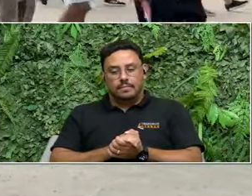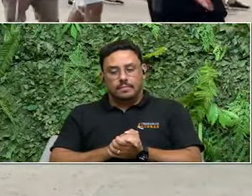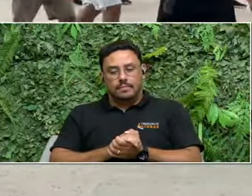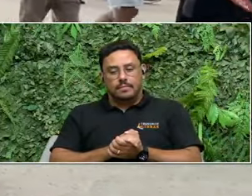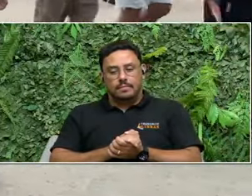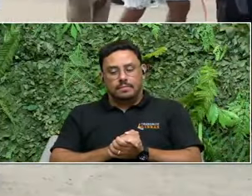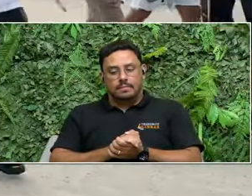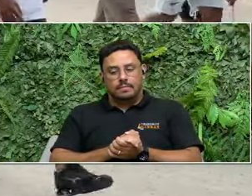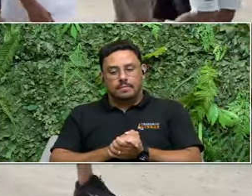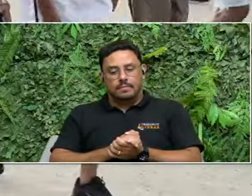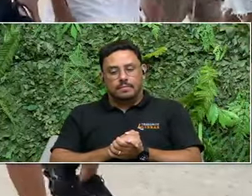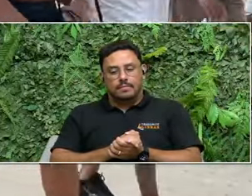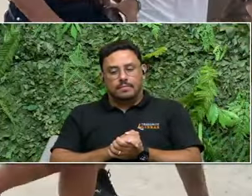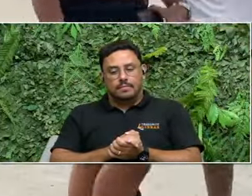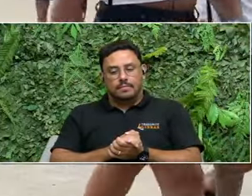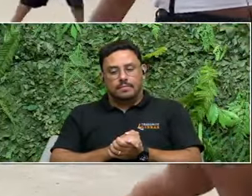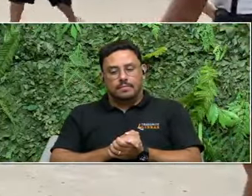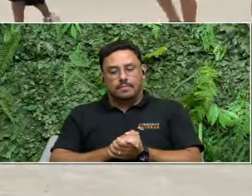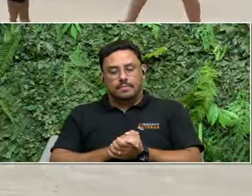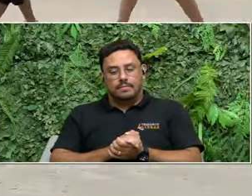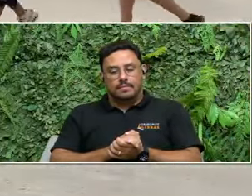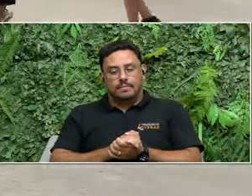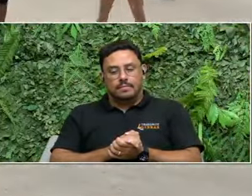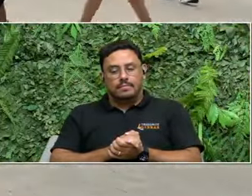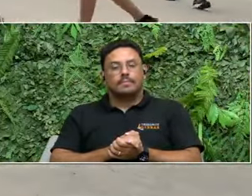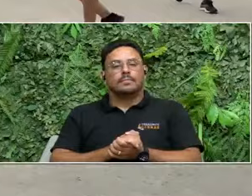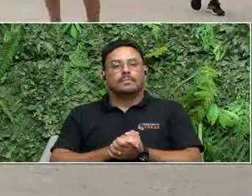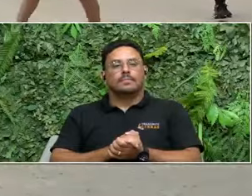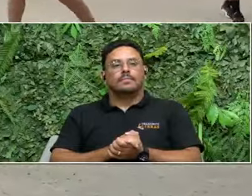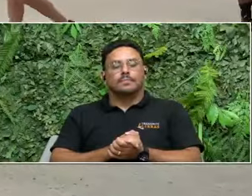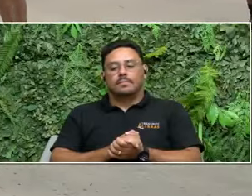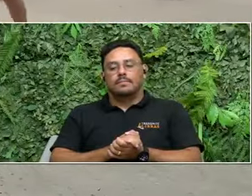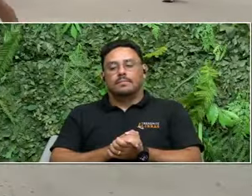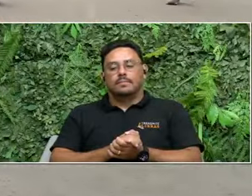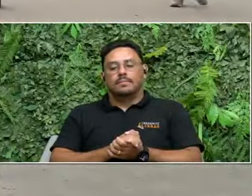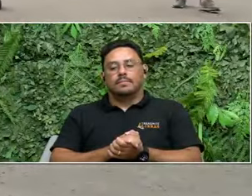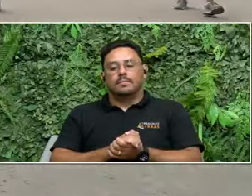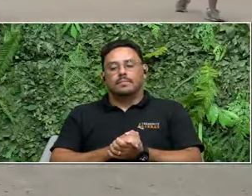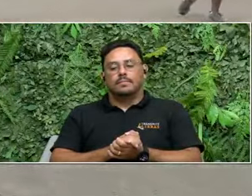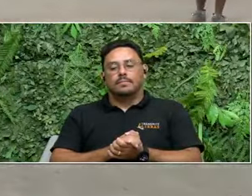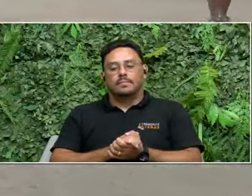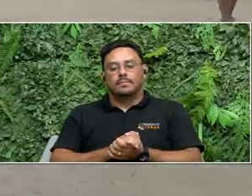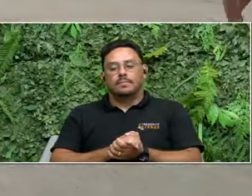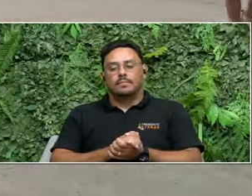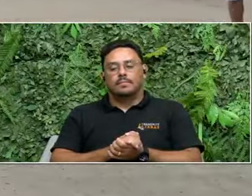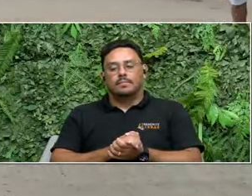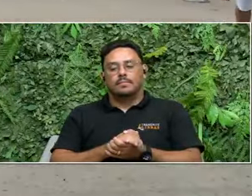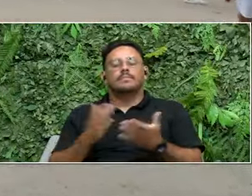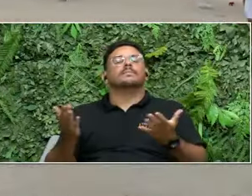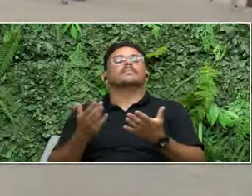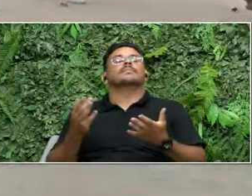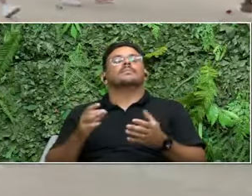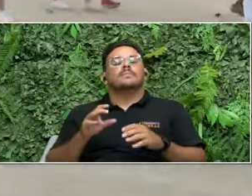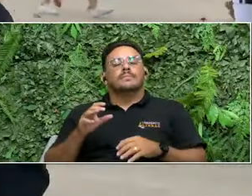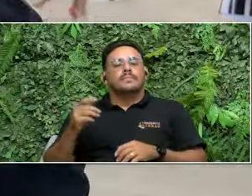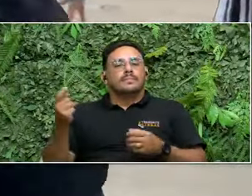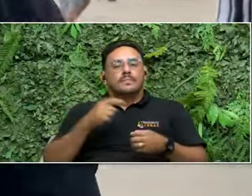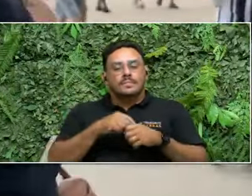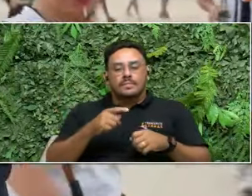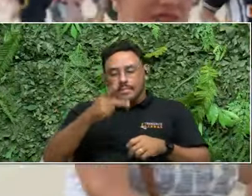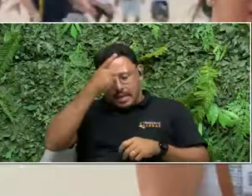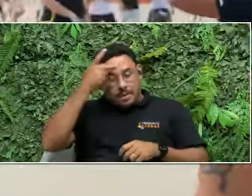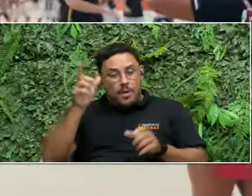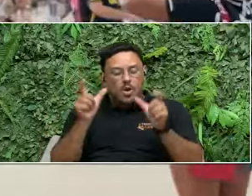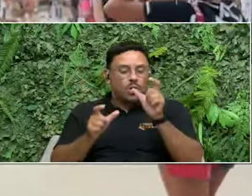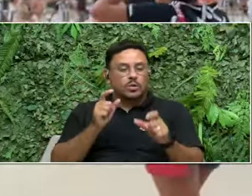Galera ralho é o Rubens Ramalho geral Rubens Ramalho salve meu ao vivo